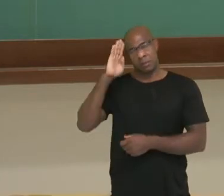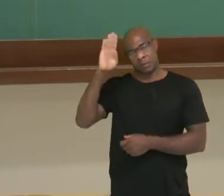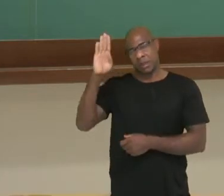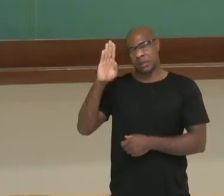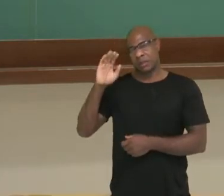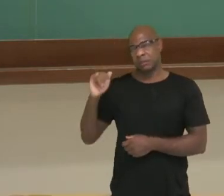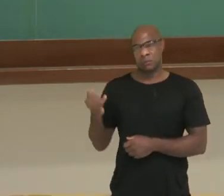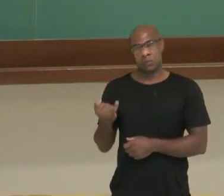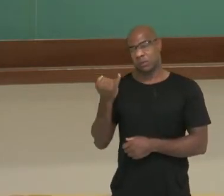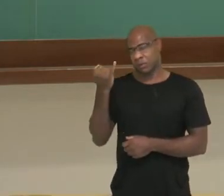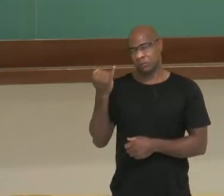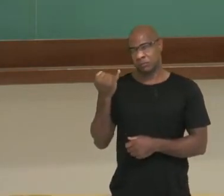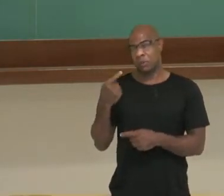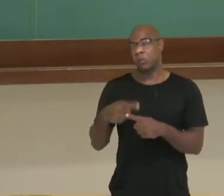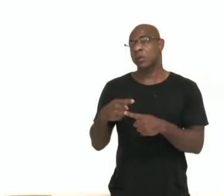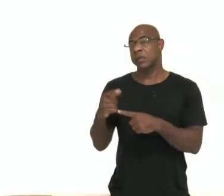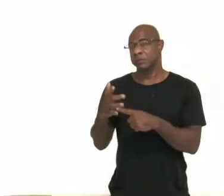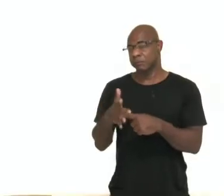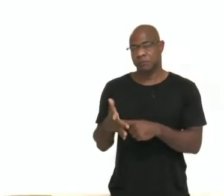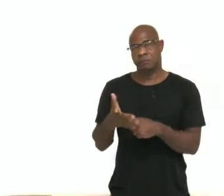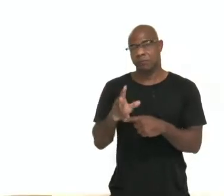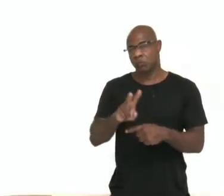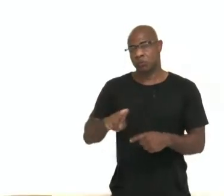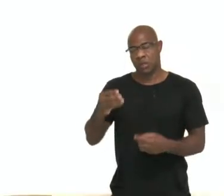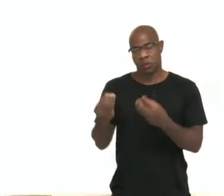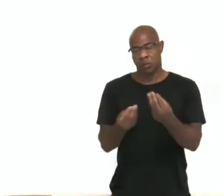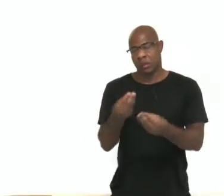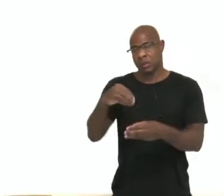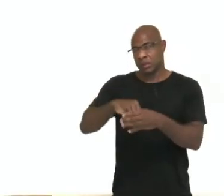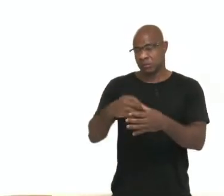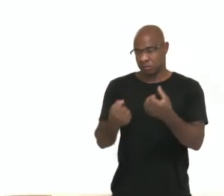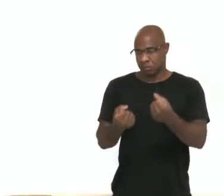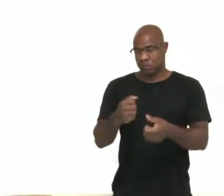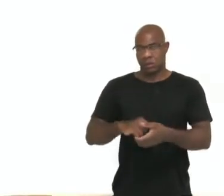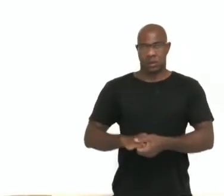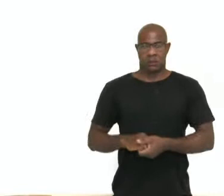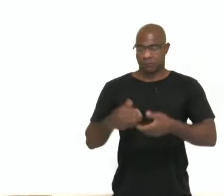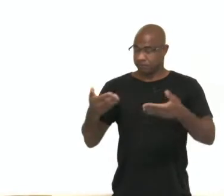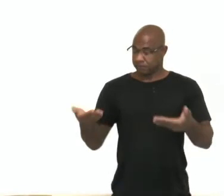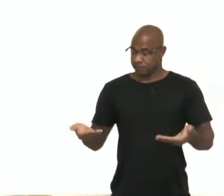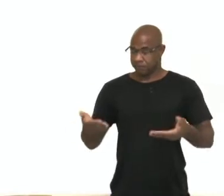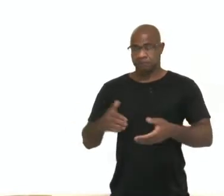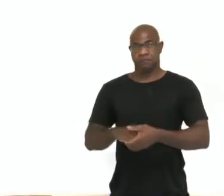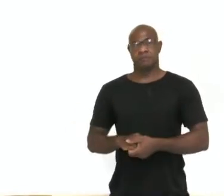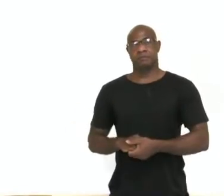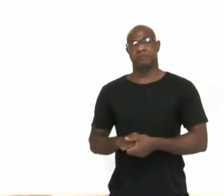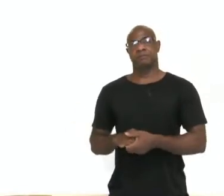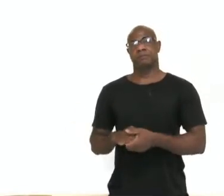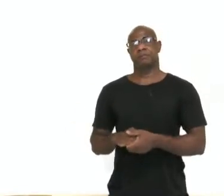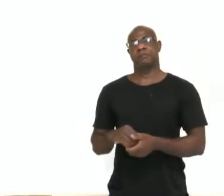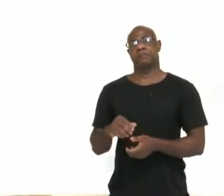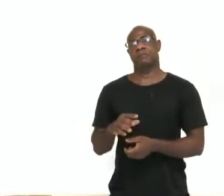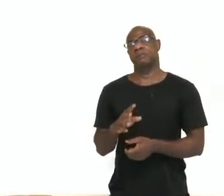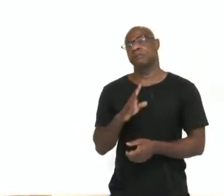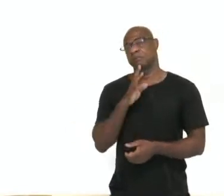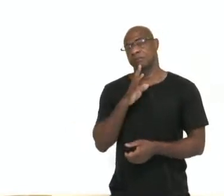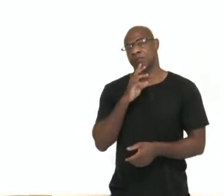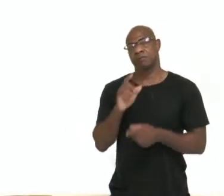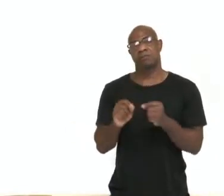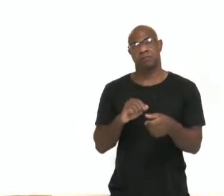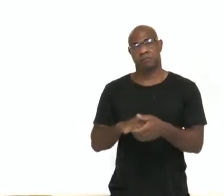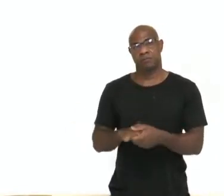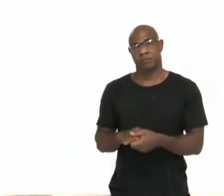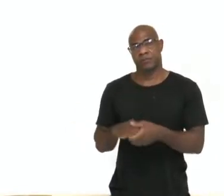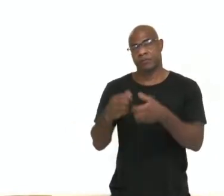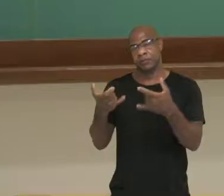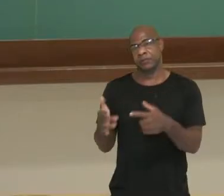do seu som. Então, olha só. Vamos conhecer o funcionamento, então, dos geradores associados em série. Então, a gente não vai trabalhar com paralelo